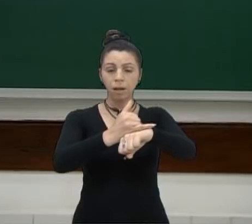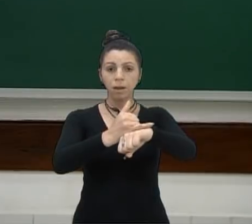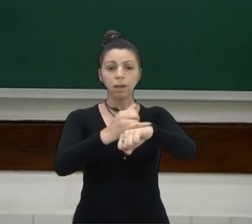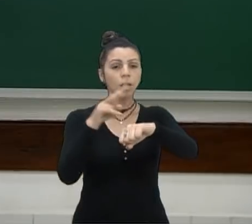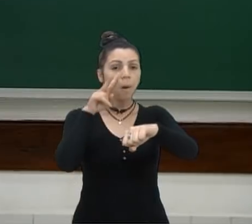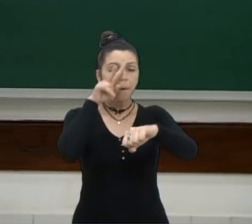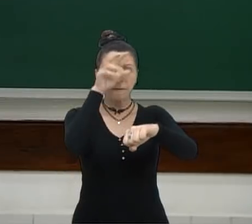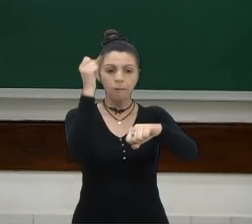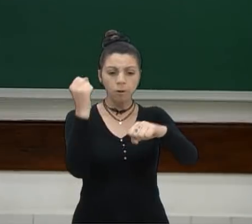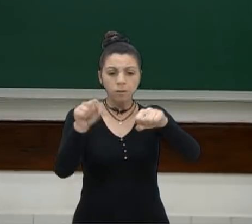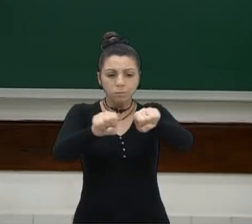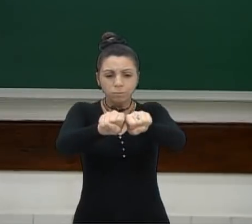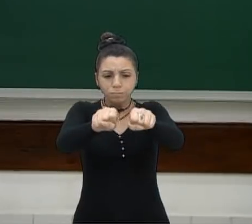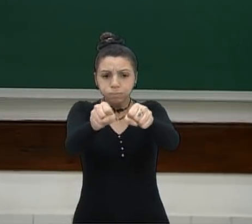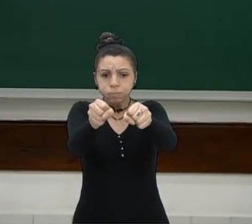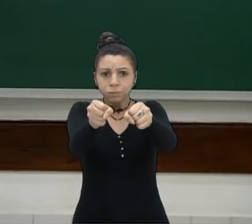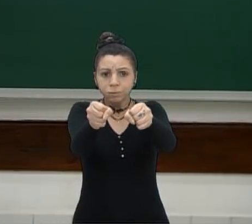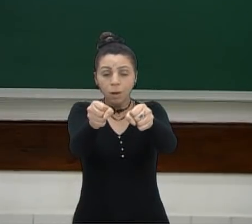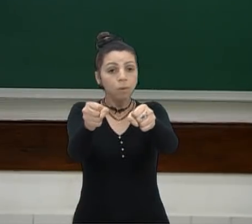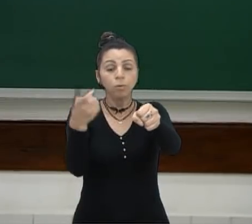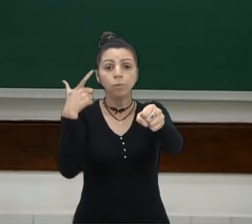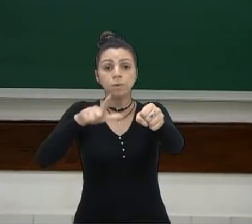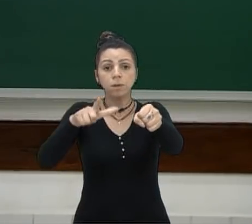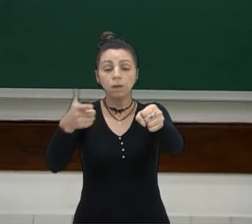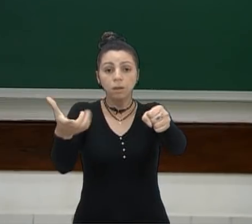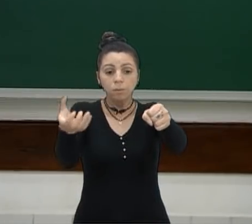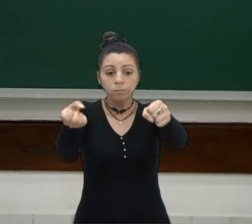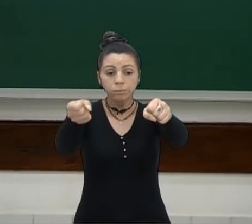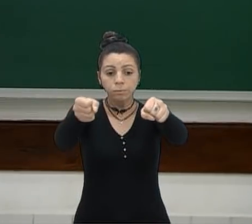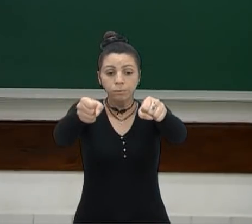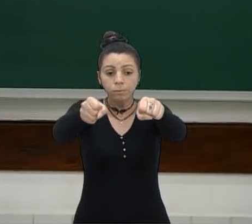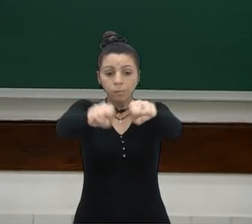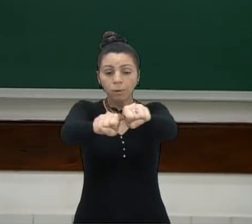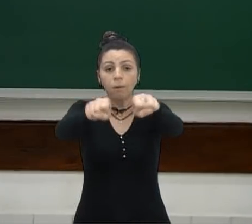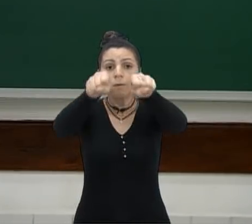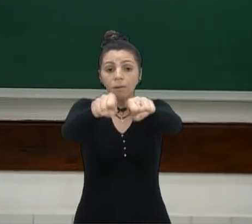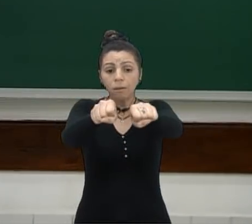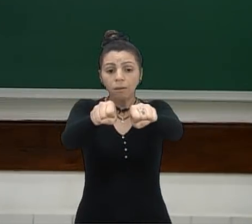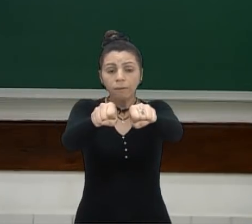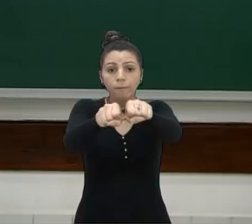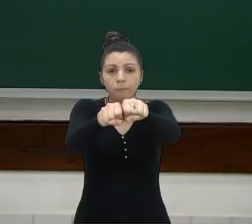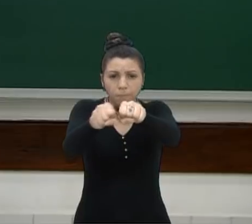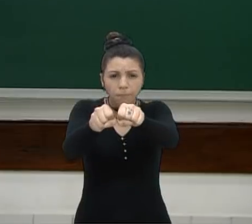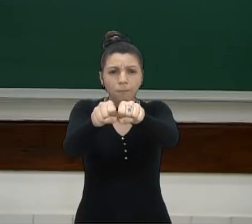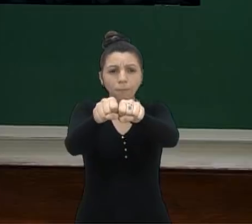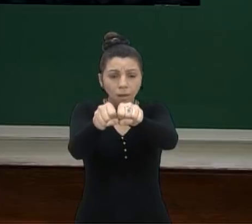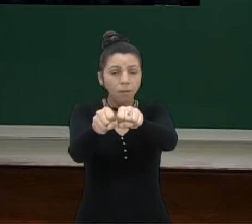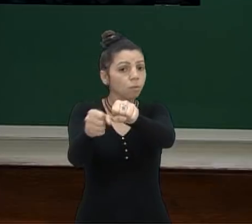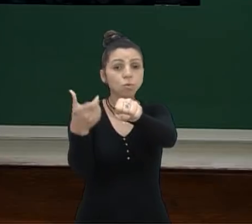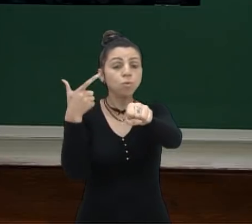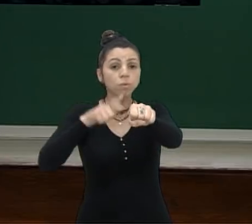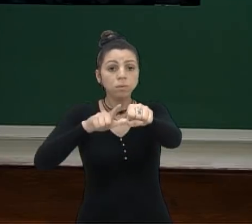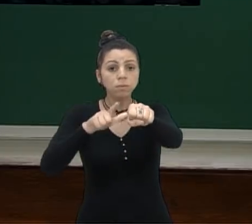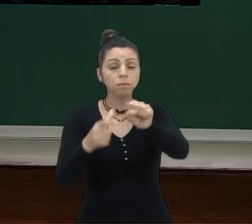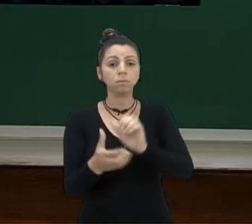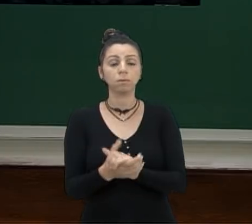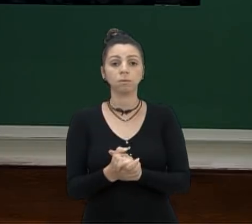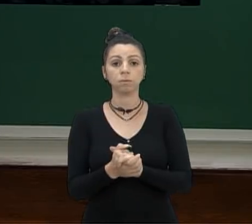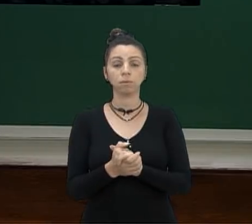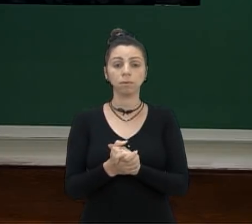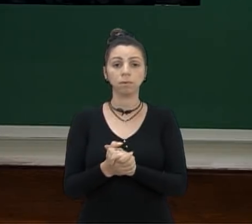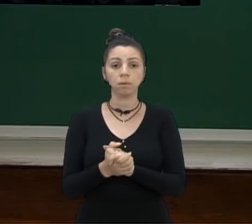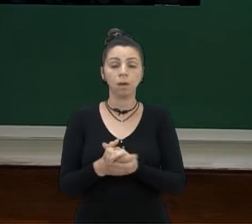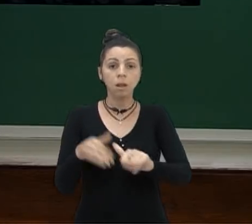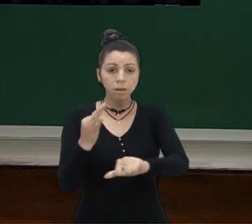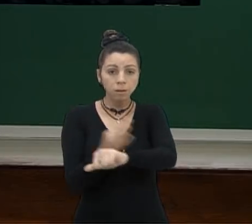entortá-la? E eu não consegui. Então, alguns objetos, alguns materiais sólidos têm essa propriedade, que é a resistência, ou seja, eles